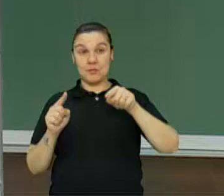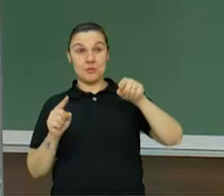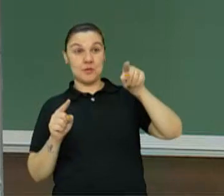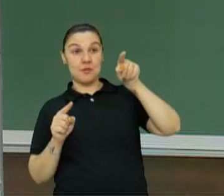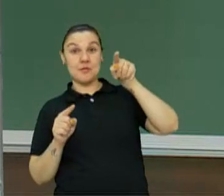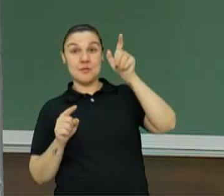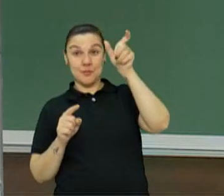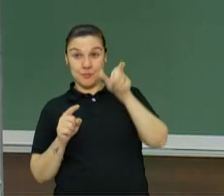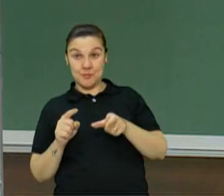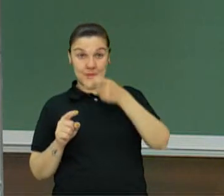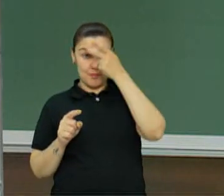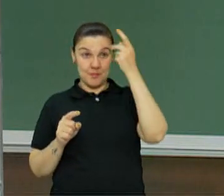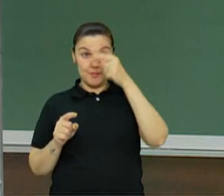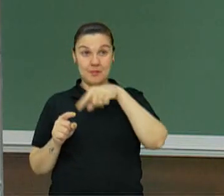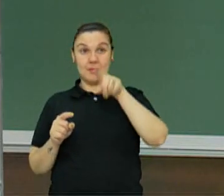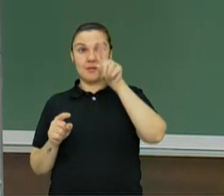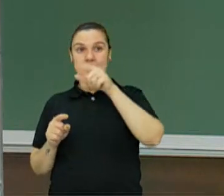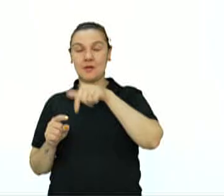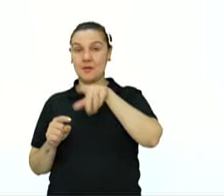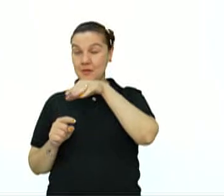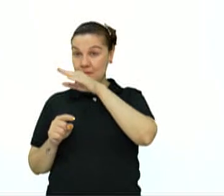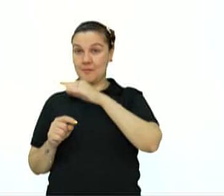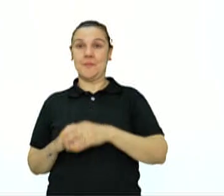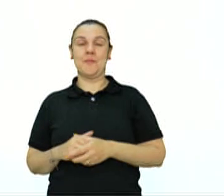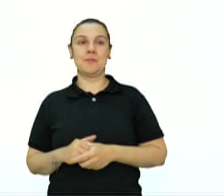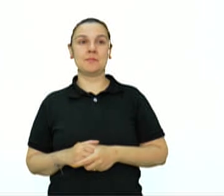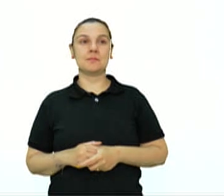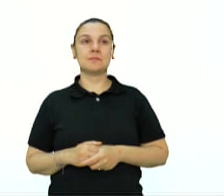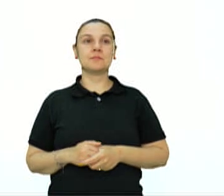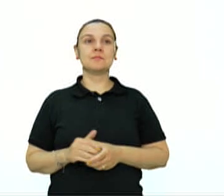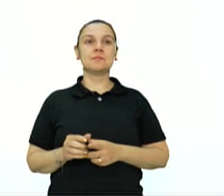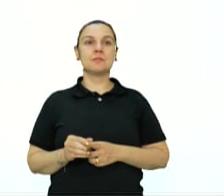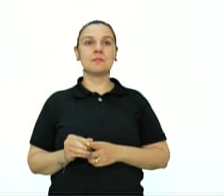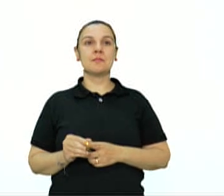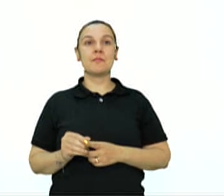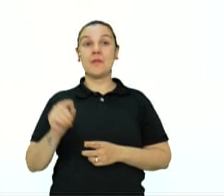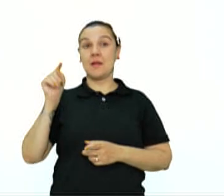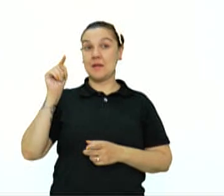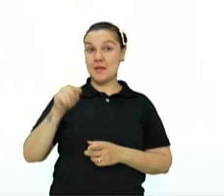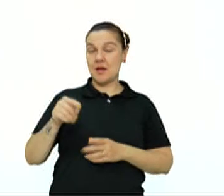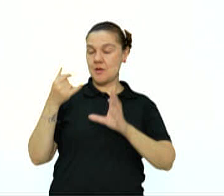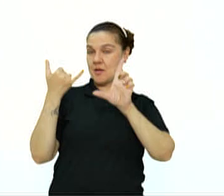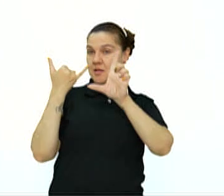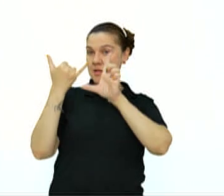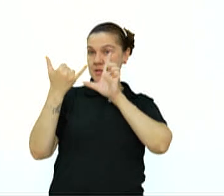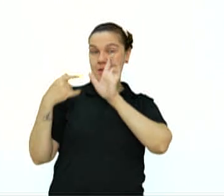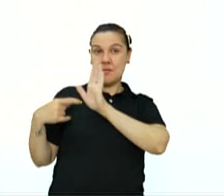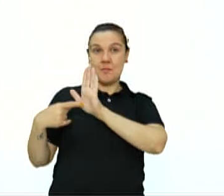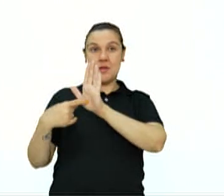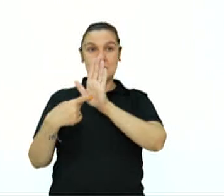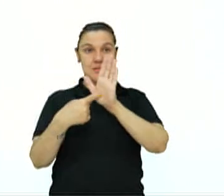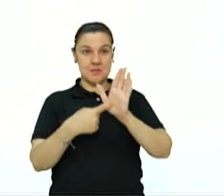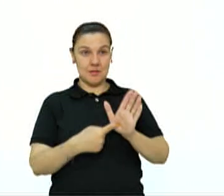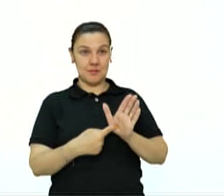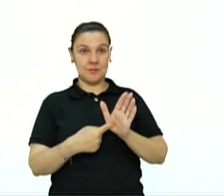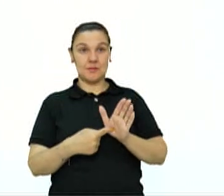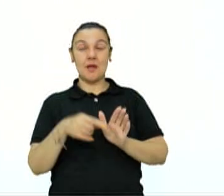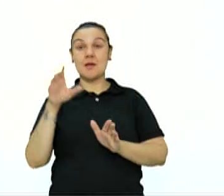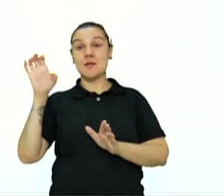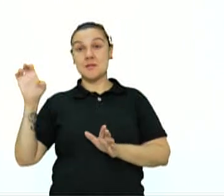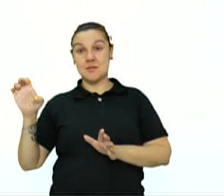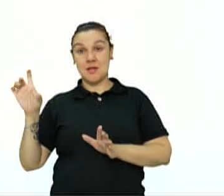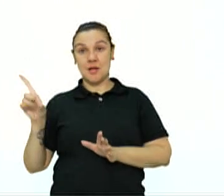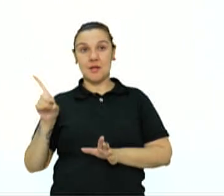nesse ponto eu tenho a formação dessa e daquela lá. Notem o que está escrito lá. As ilustrações representam